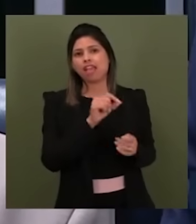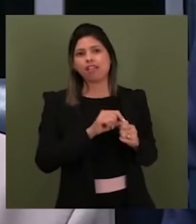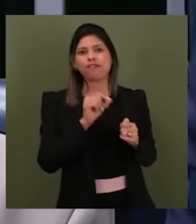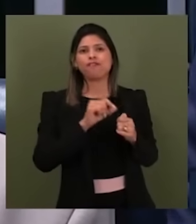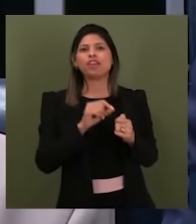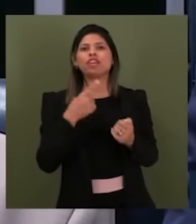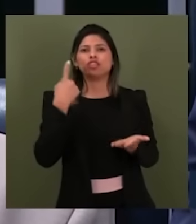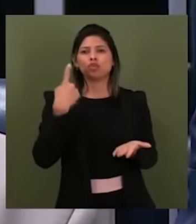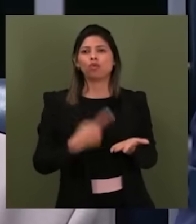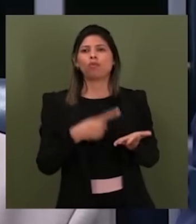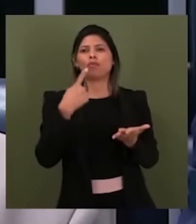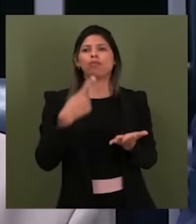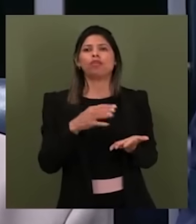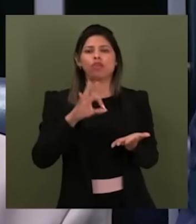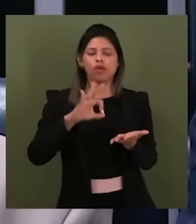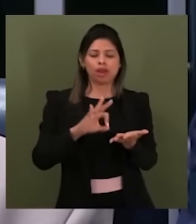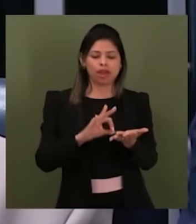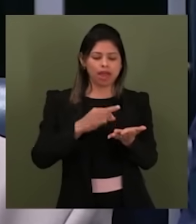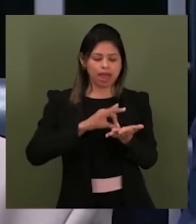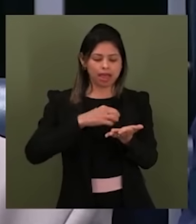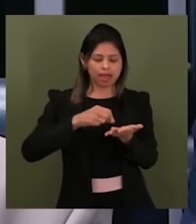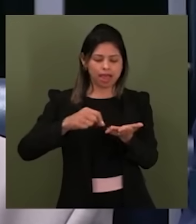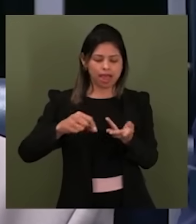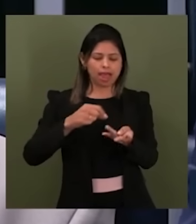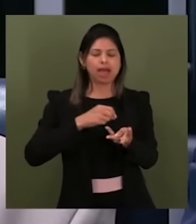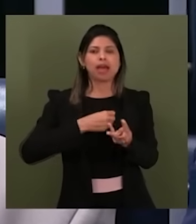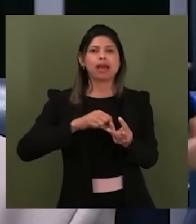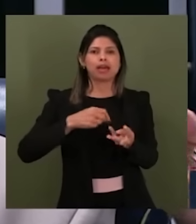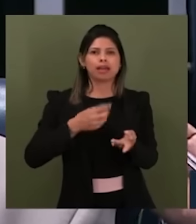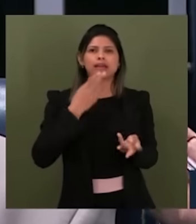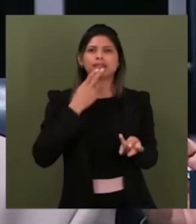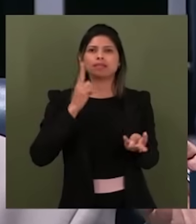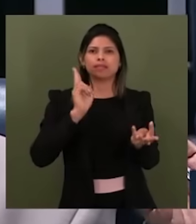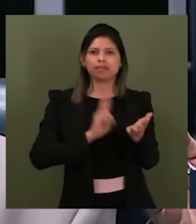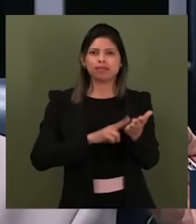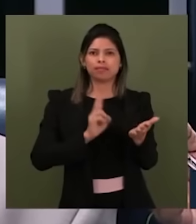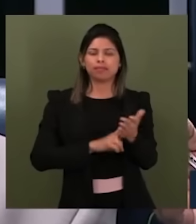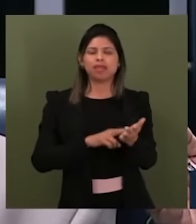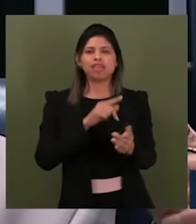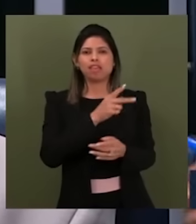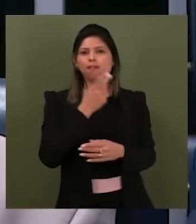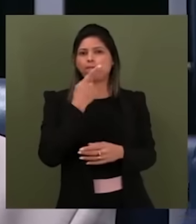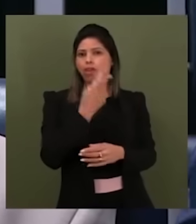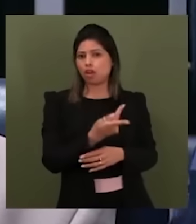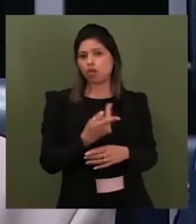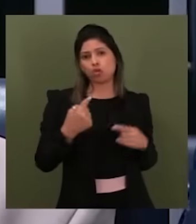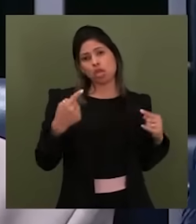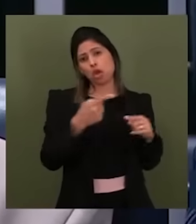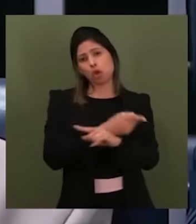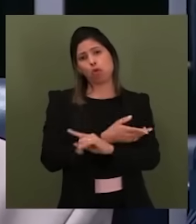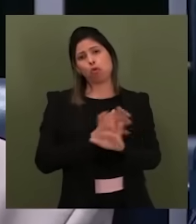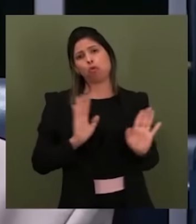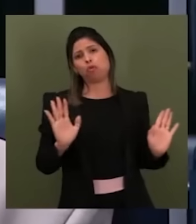que era contra os jovens entrarem nas drogas, enfim. Então, essa é